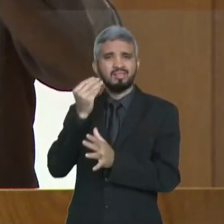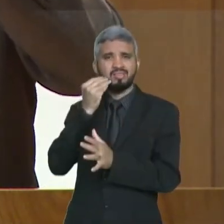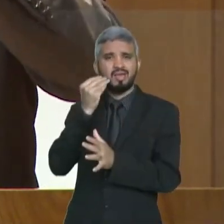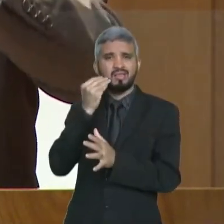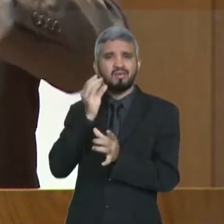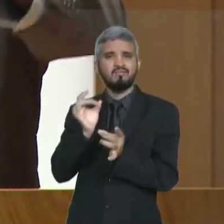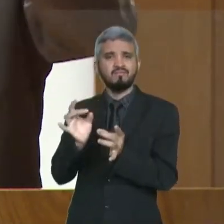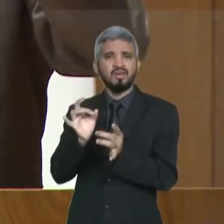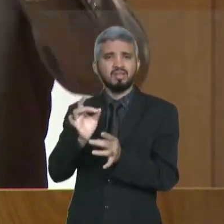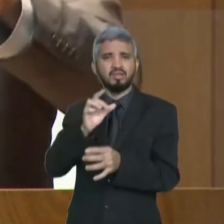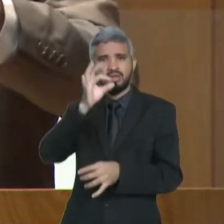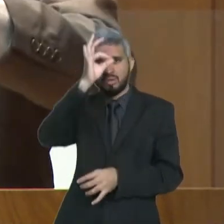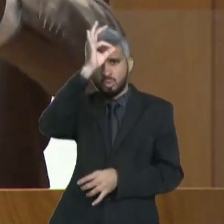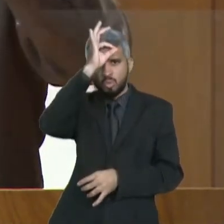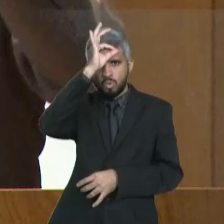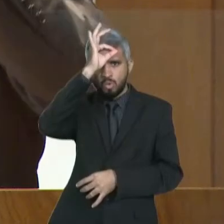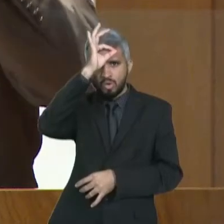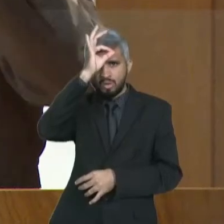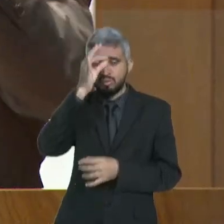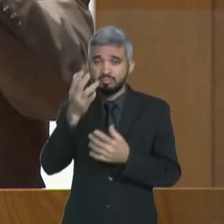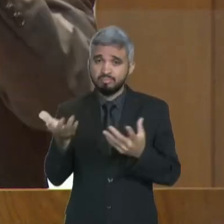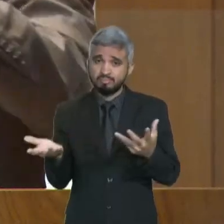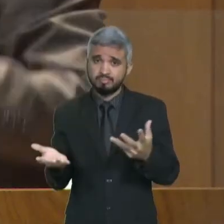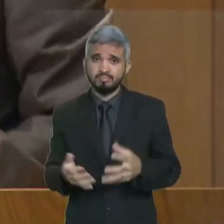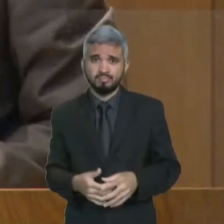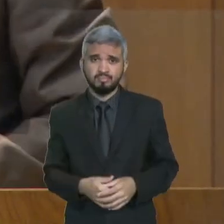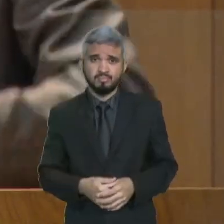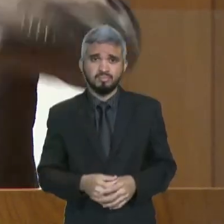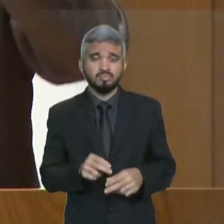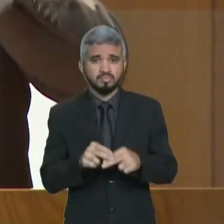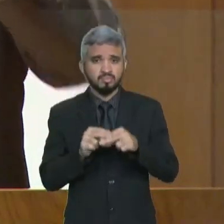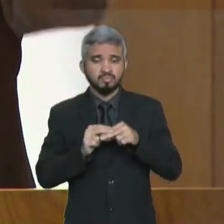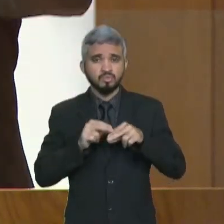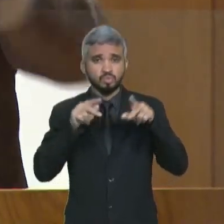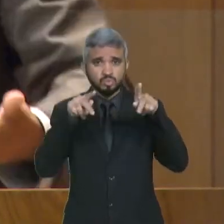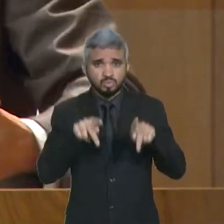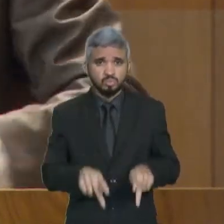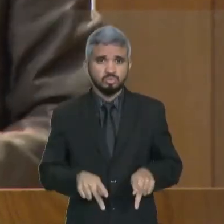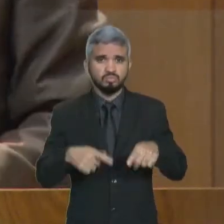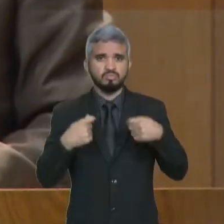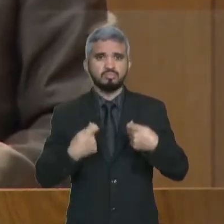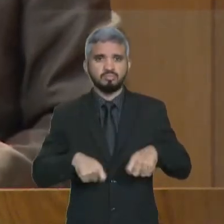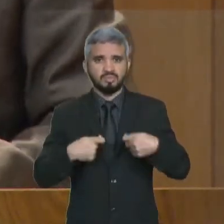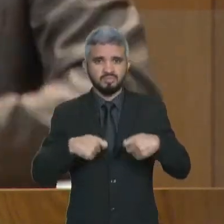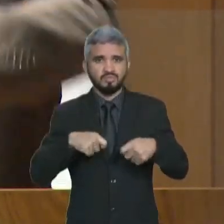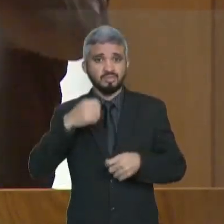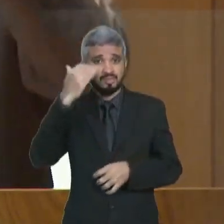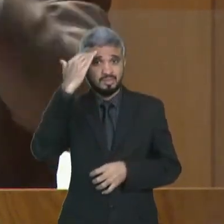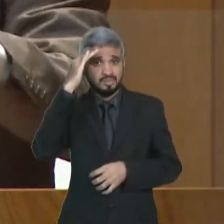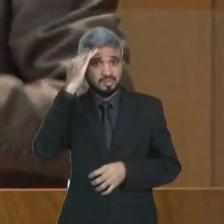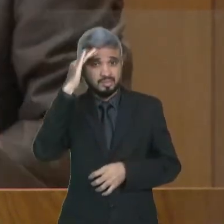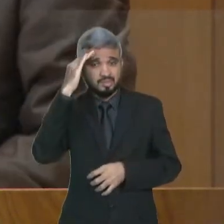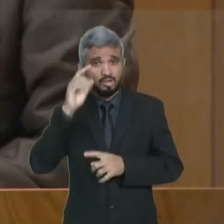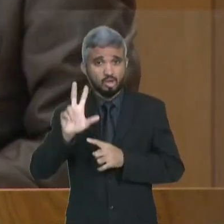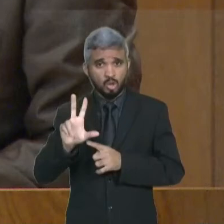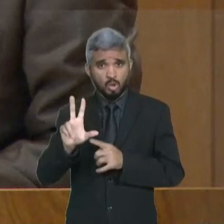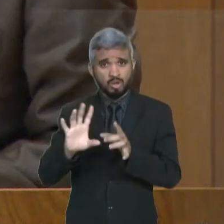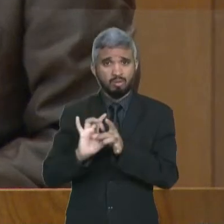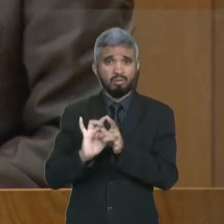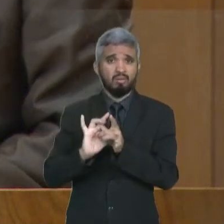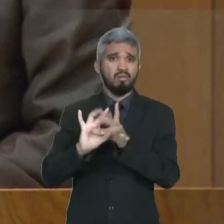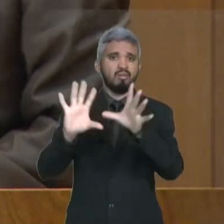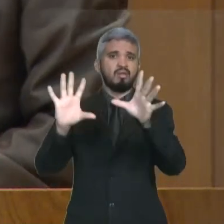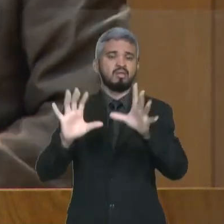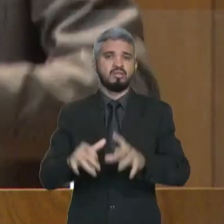sociedade tenha conhecimento não só da necessidade da liberdade e que está posta do presidente Lula mas principalmente